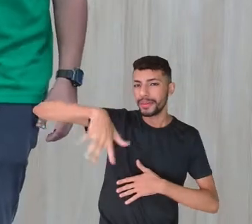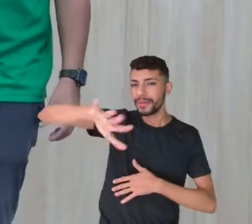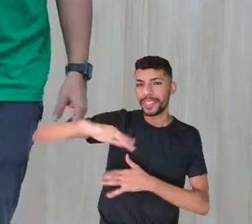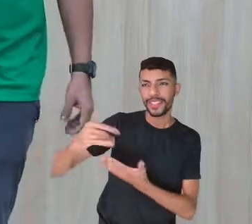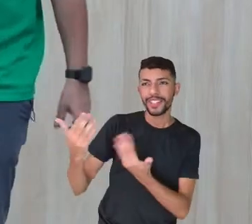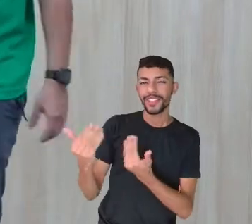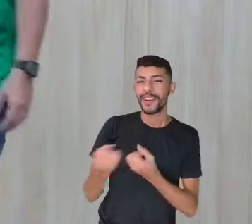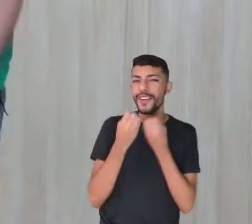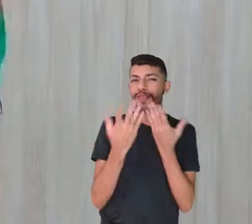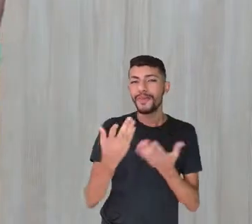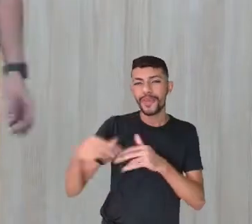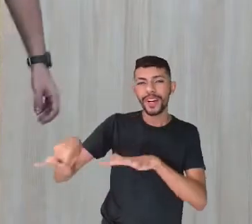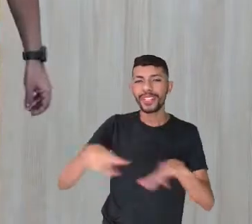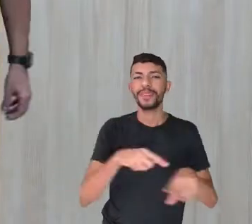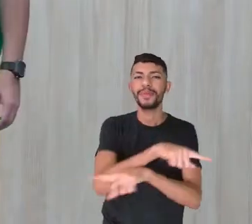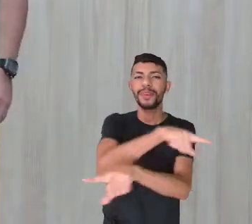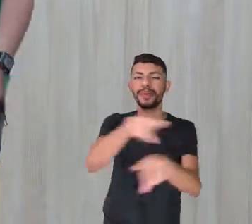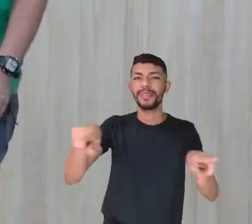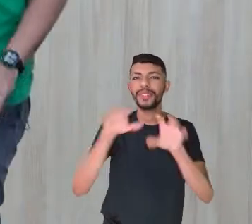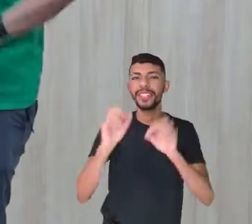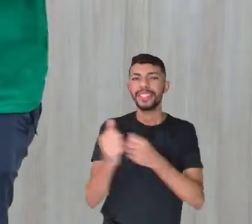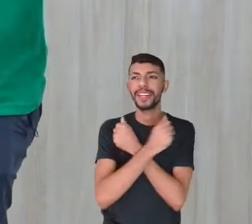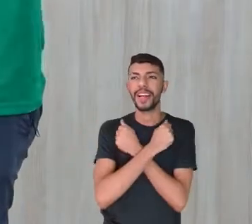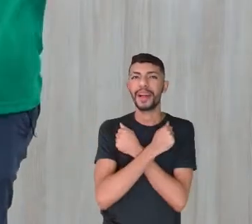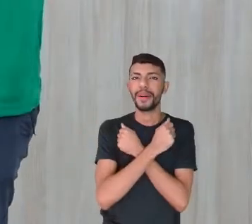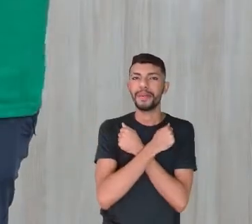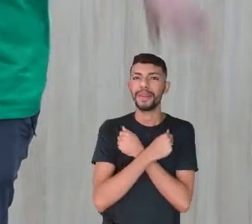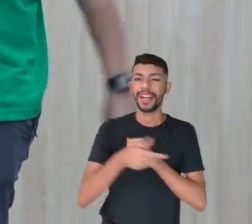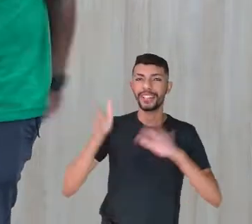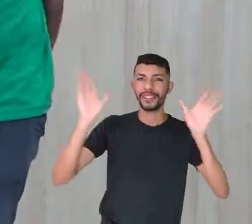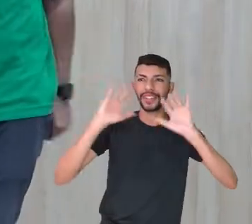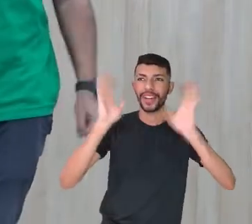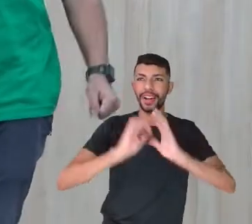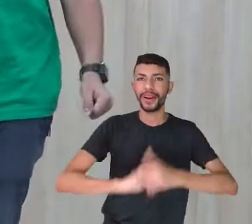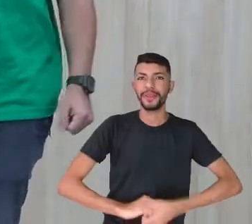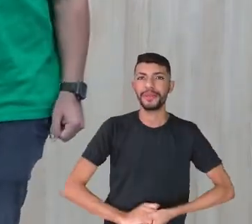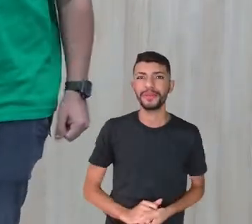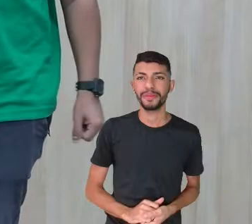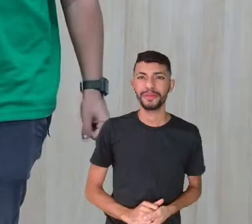gente jovem. Boa semana para vocês. Um abraço e tchau, tchau.